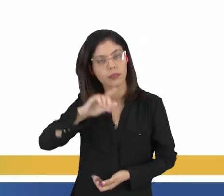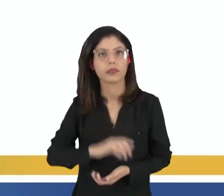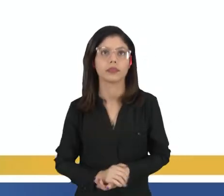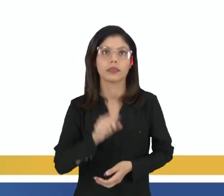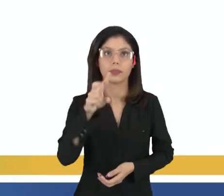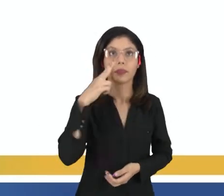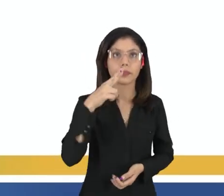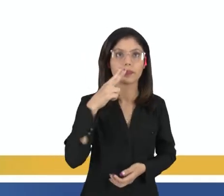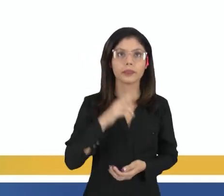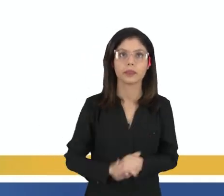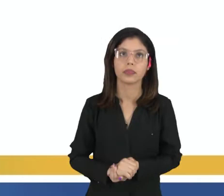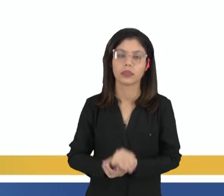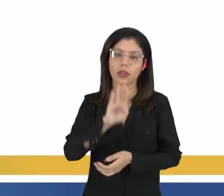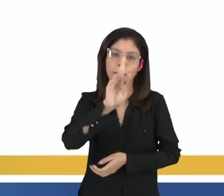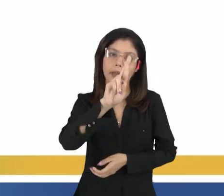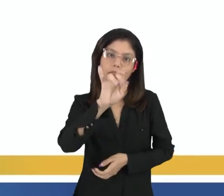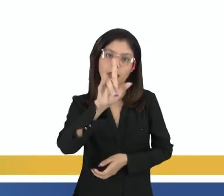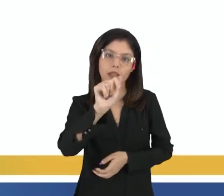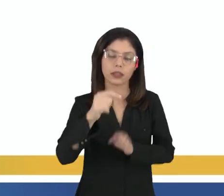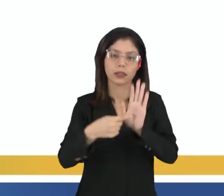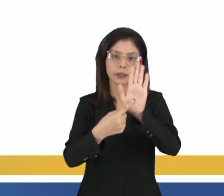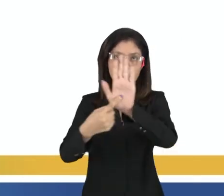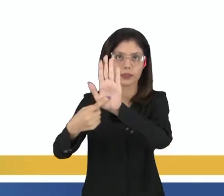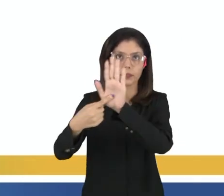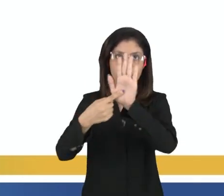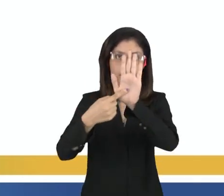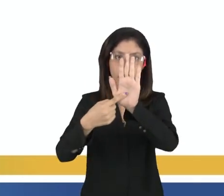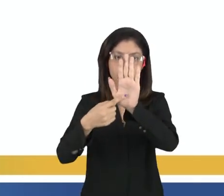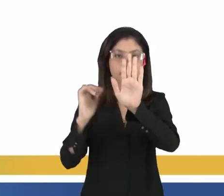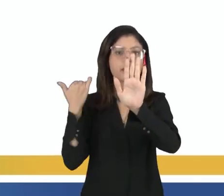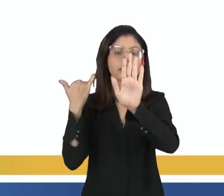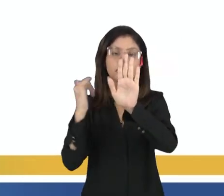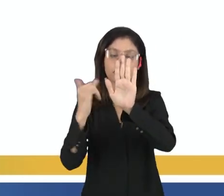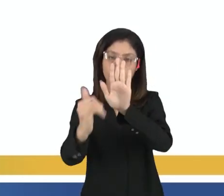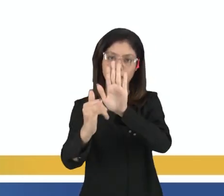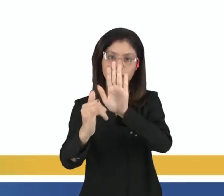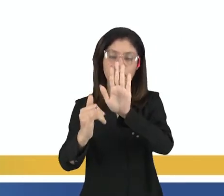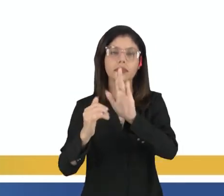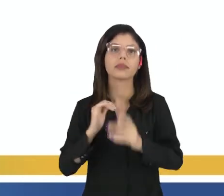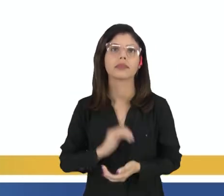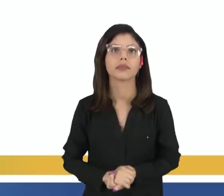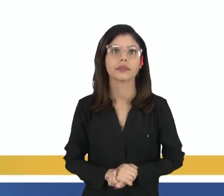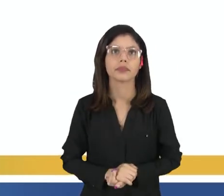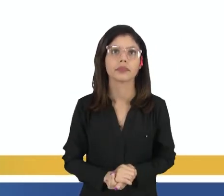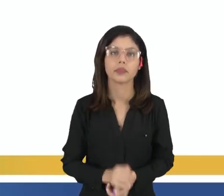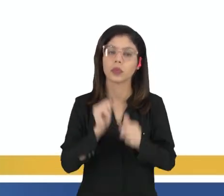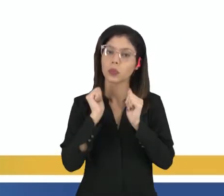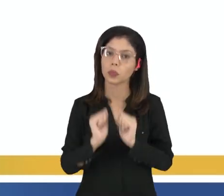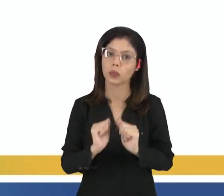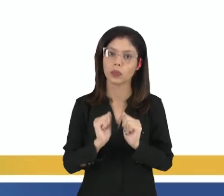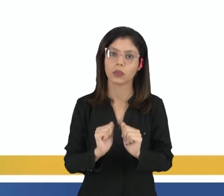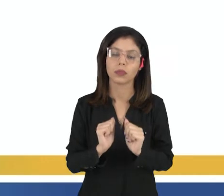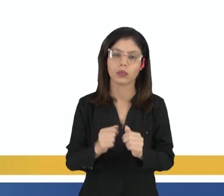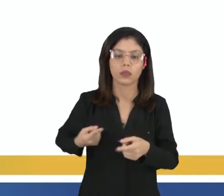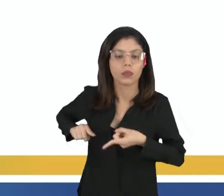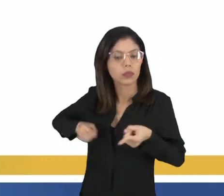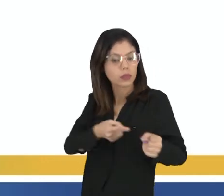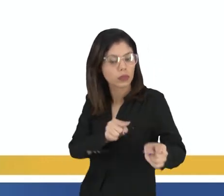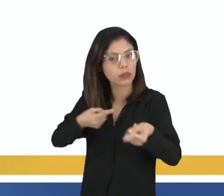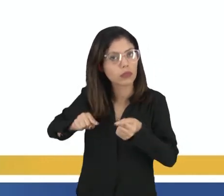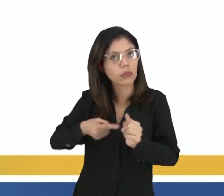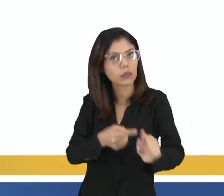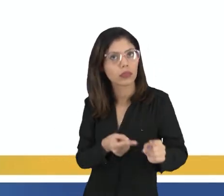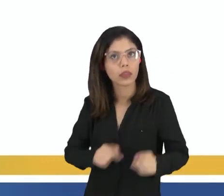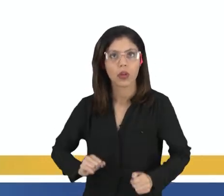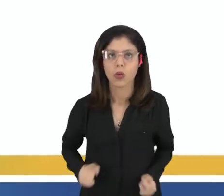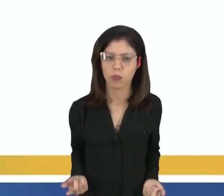temos aqui, ó, a bateria representa a energia elétrica, onde ela vai forçar